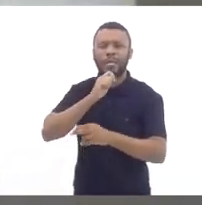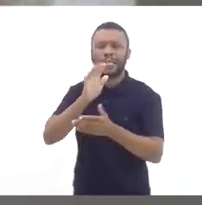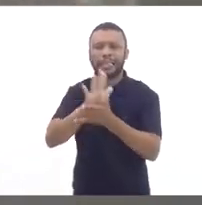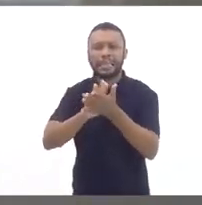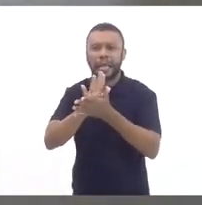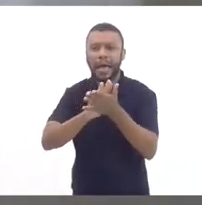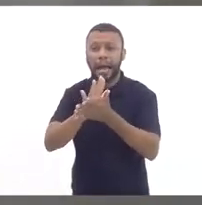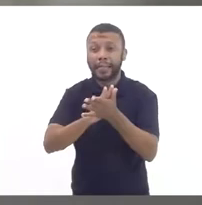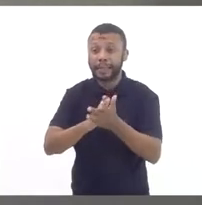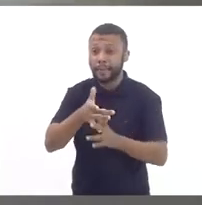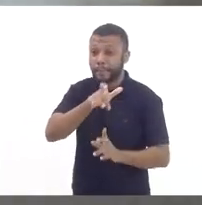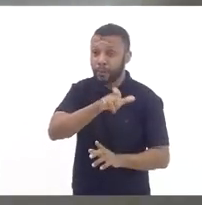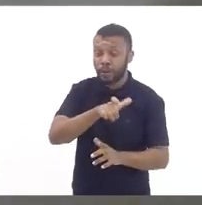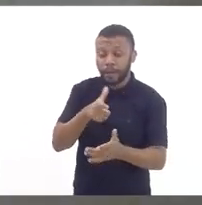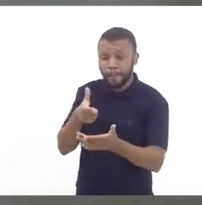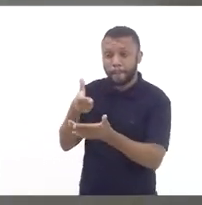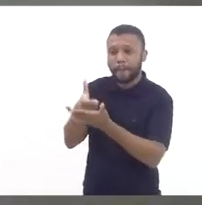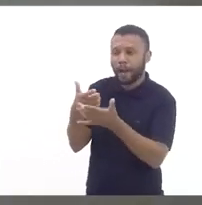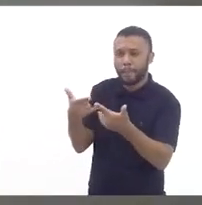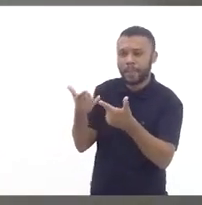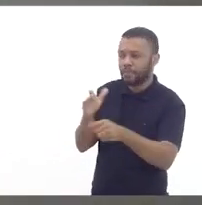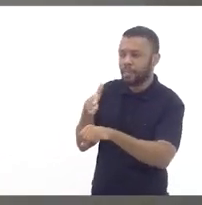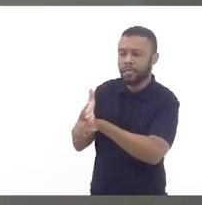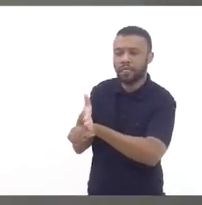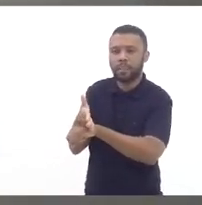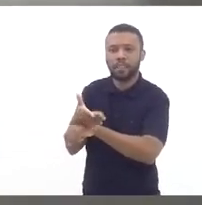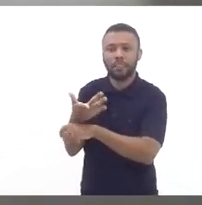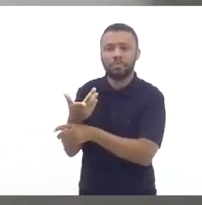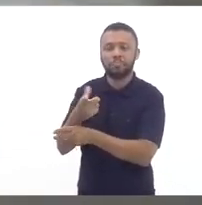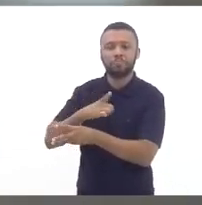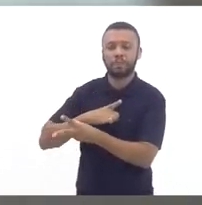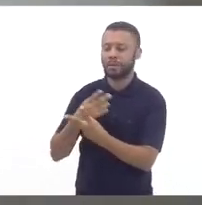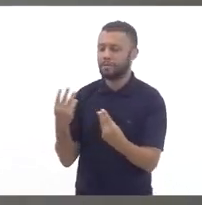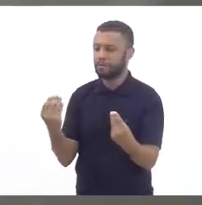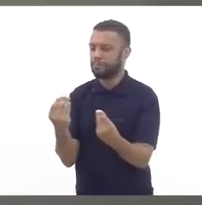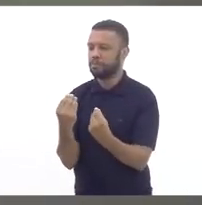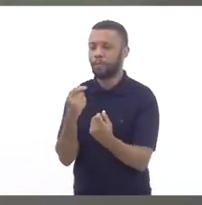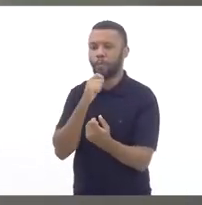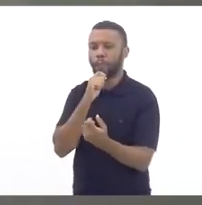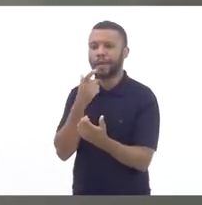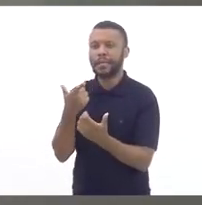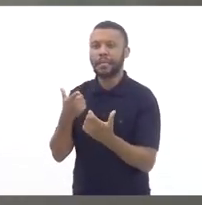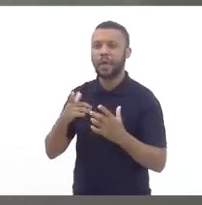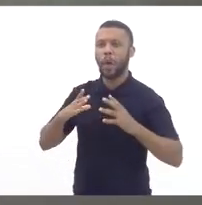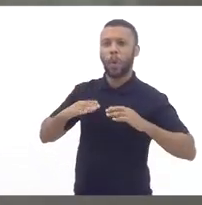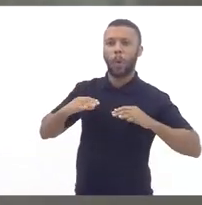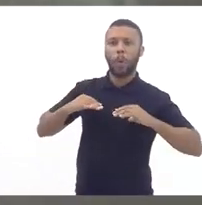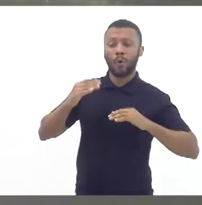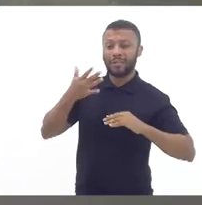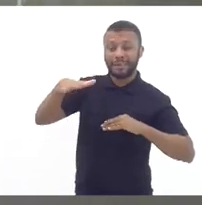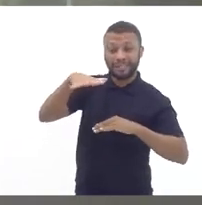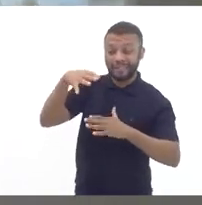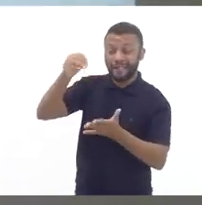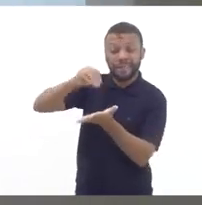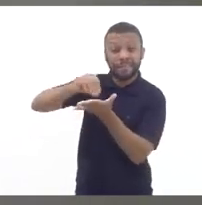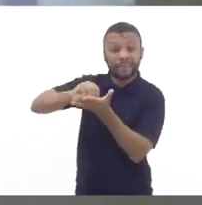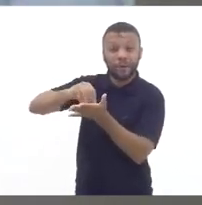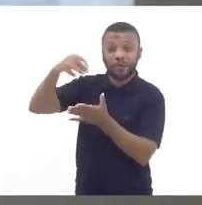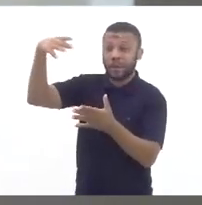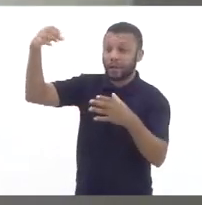usuário. Essa aqui é a parte da iluminação, toda enferrujada, tá lá? É toda escura essa estação.